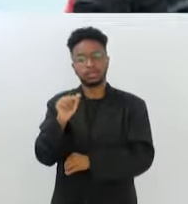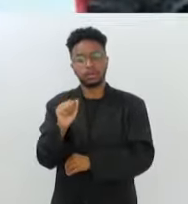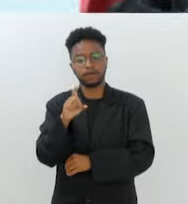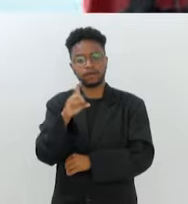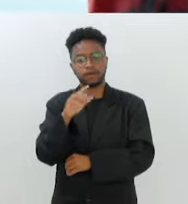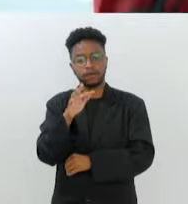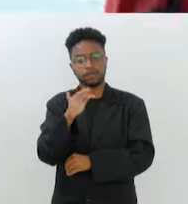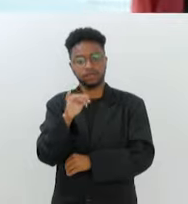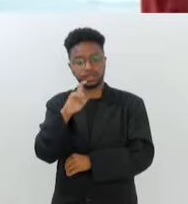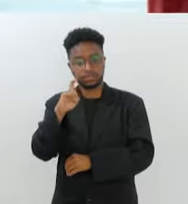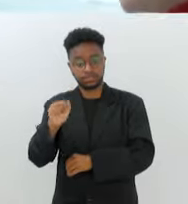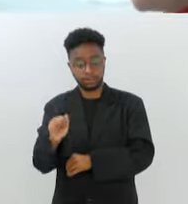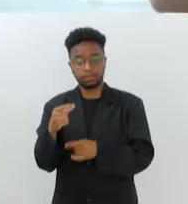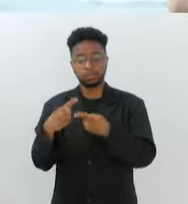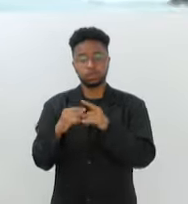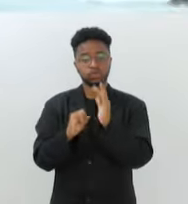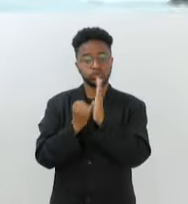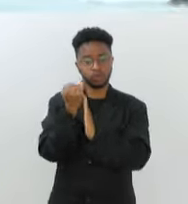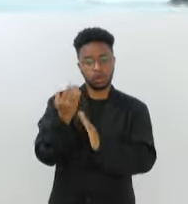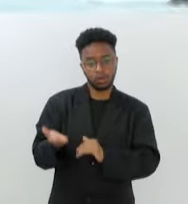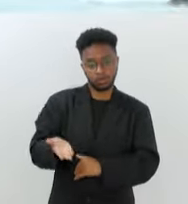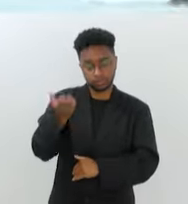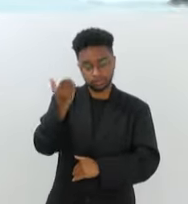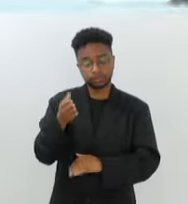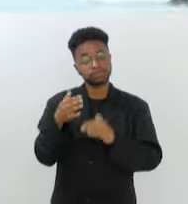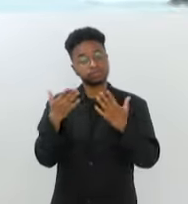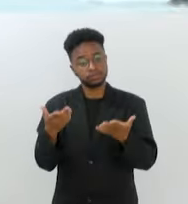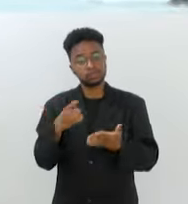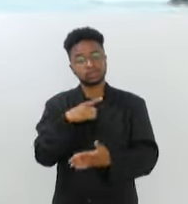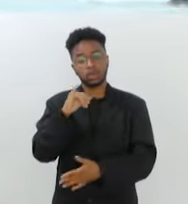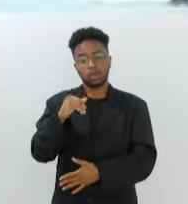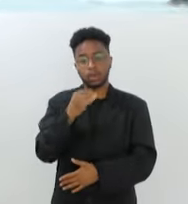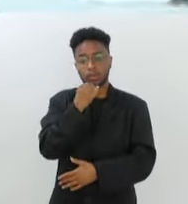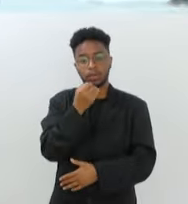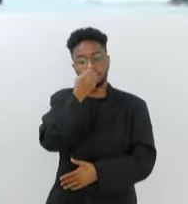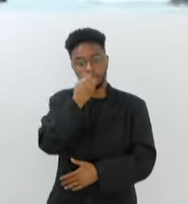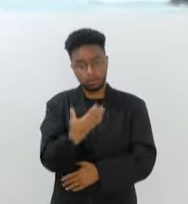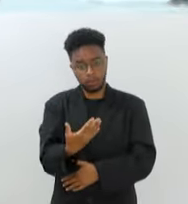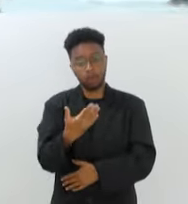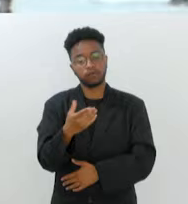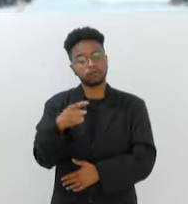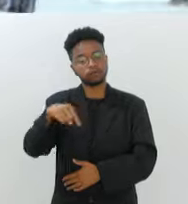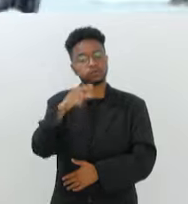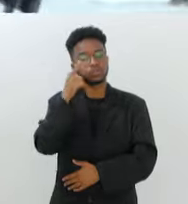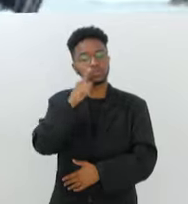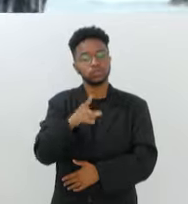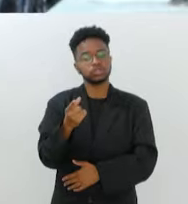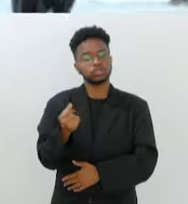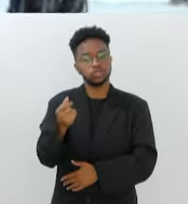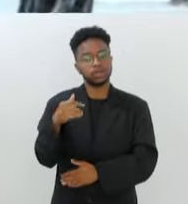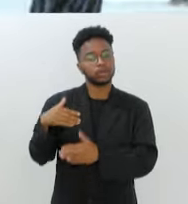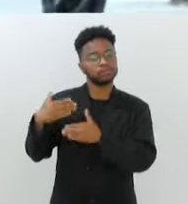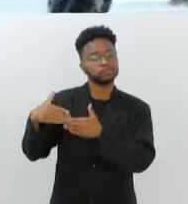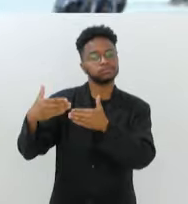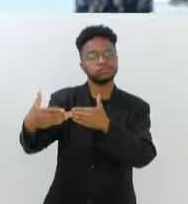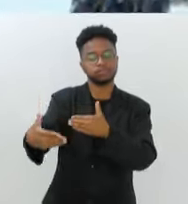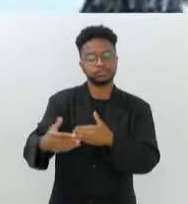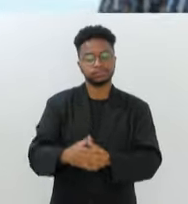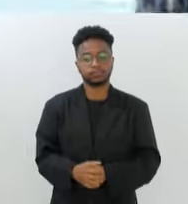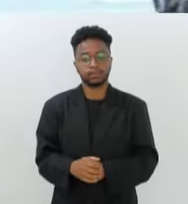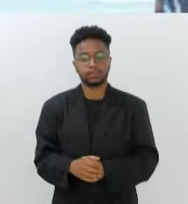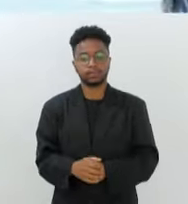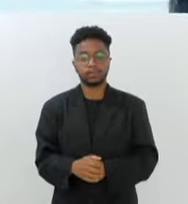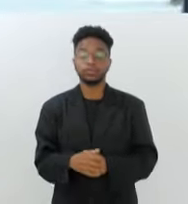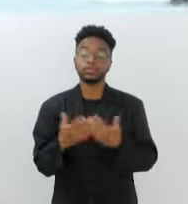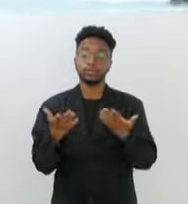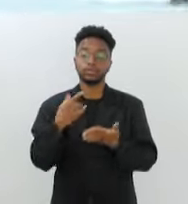dinheiro. Os juros estão subindo cada vez mais. Então, a gente tem oportunidades ainda muito boas de você ganhar dinheiro no longo prazo na renda fixa. Então, a gente falou aqui, primeiro,